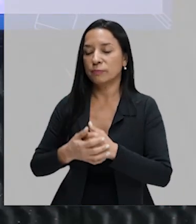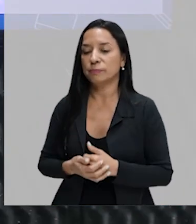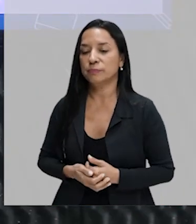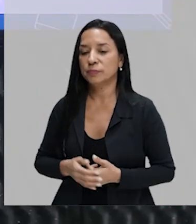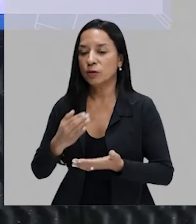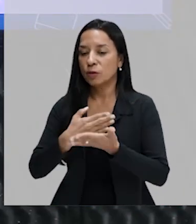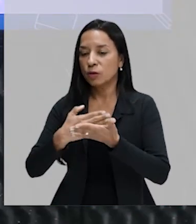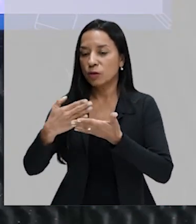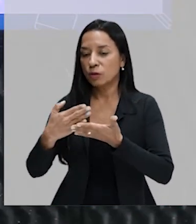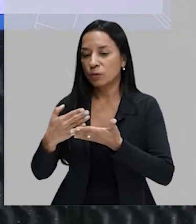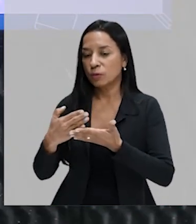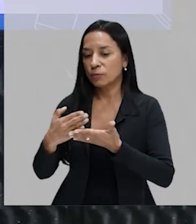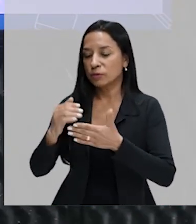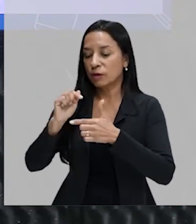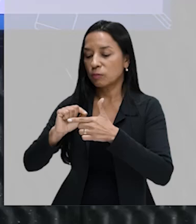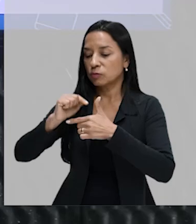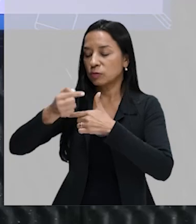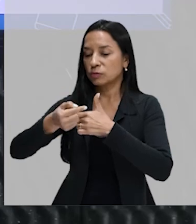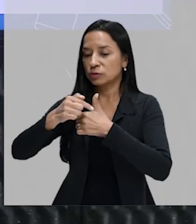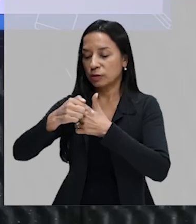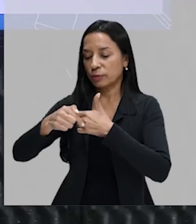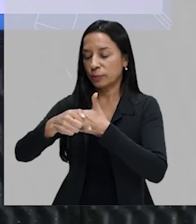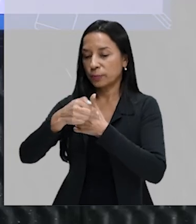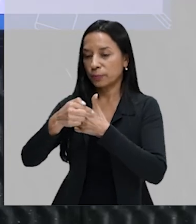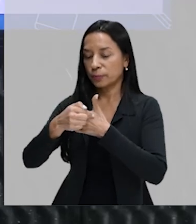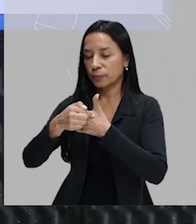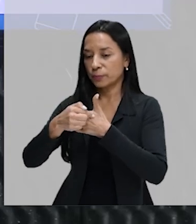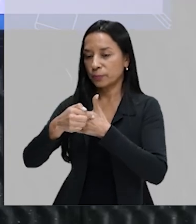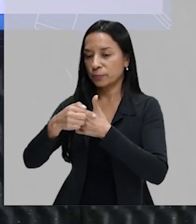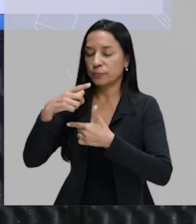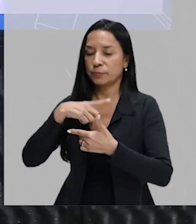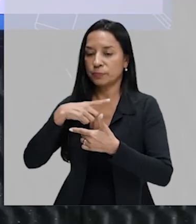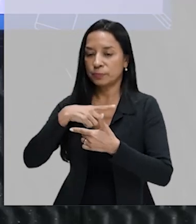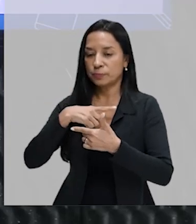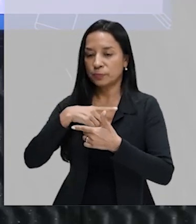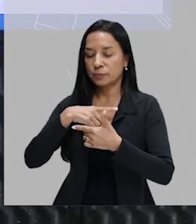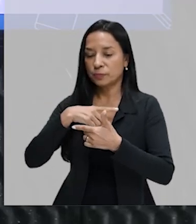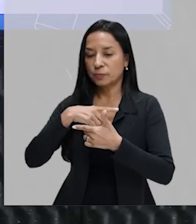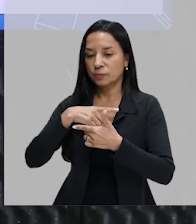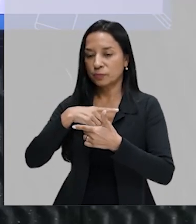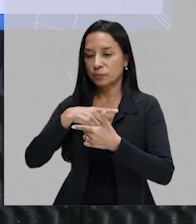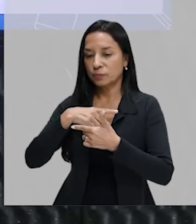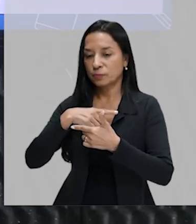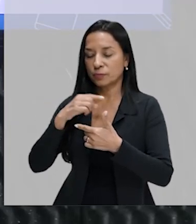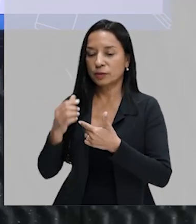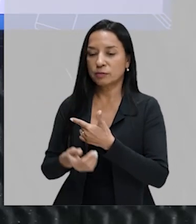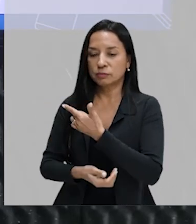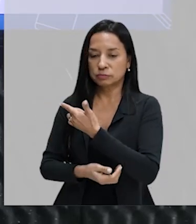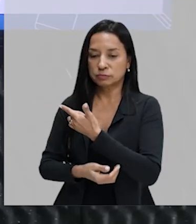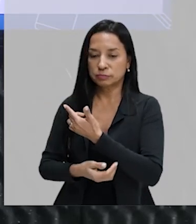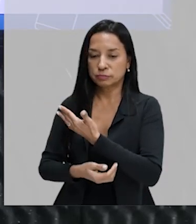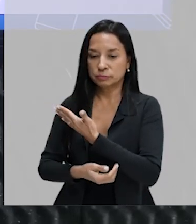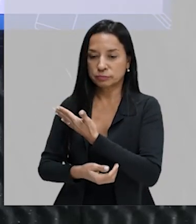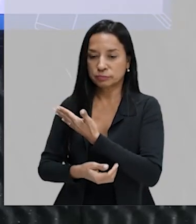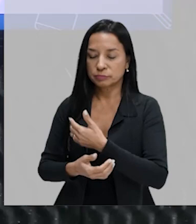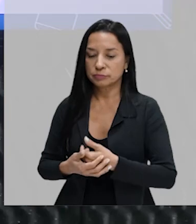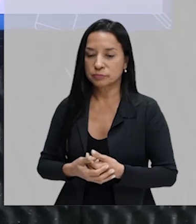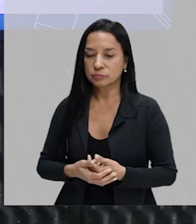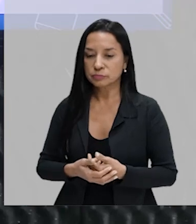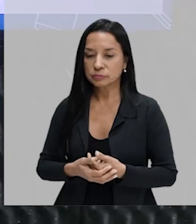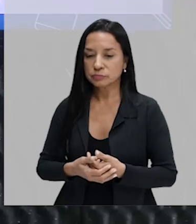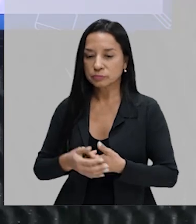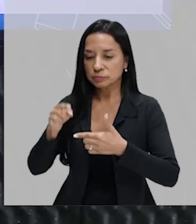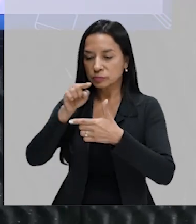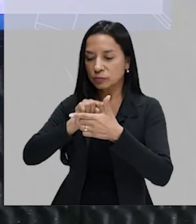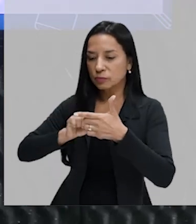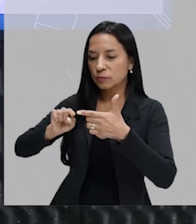vou começar pelos órgãos externos, né? Veja que eu tenho o corpo esponjoso, tá? Que envolve a uretra.